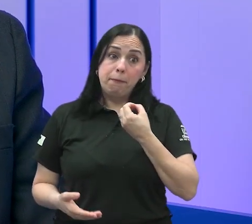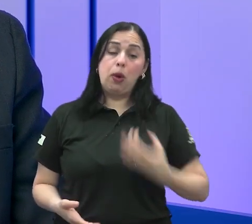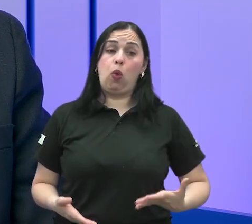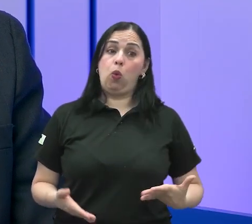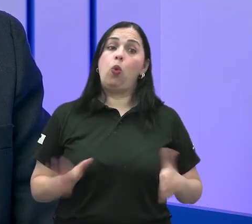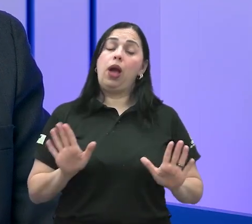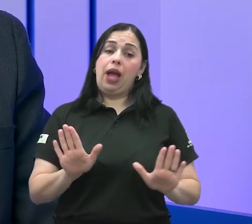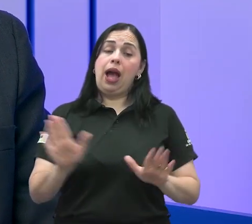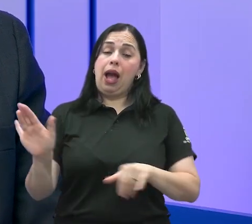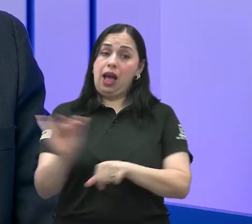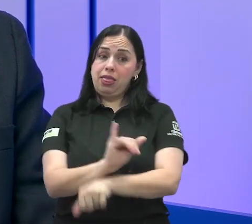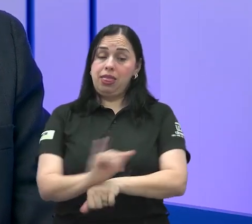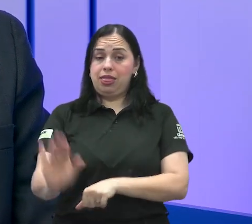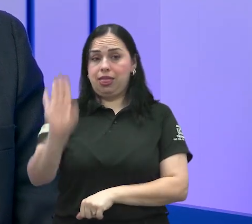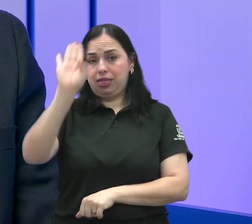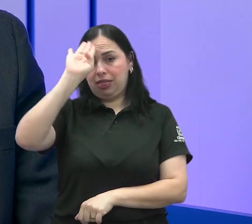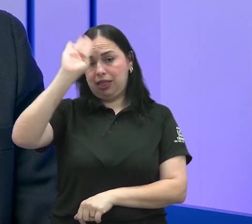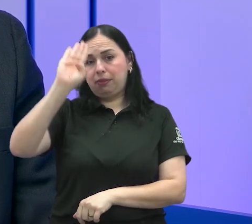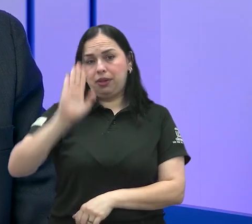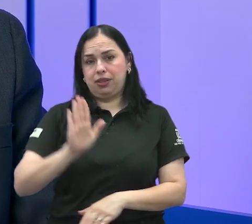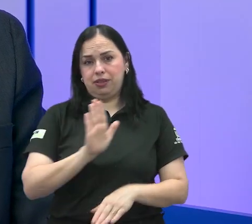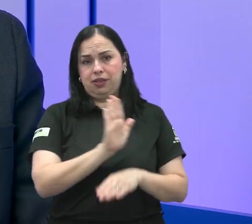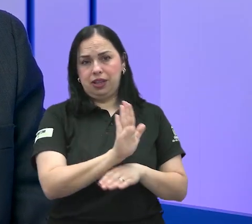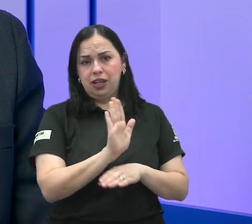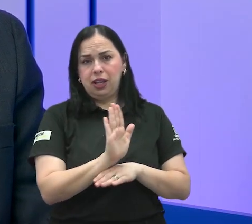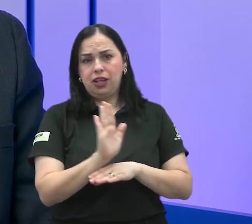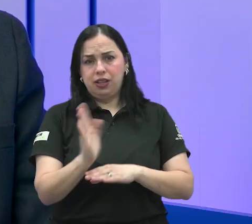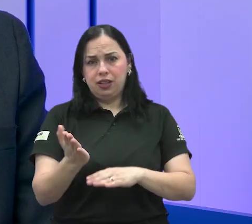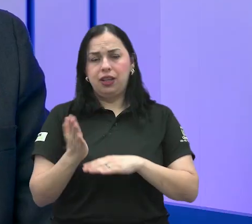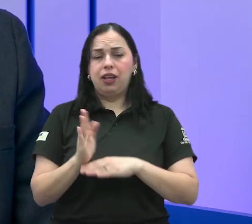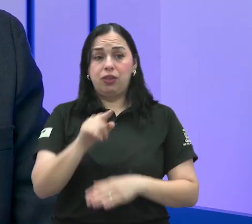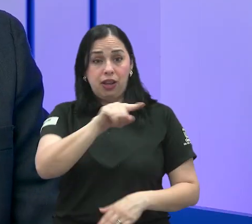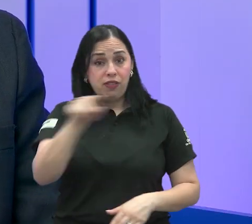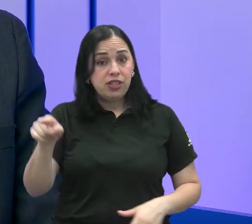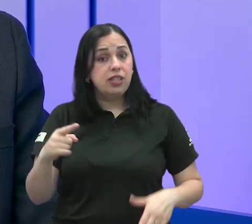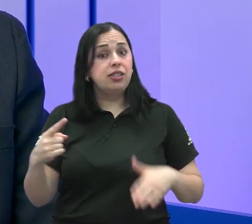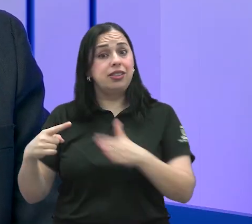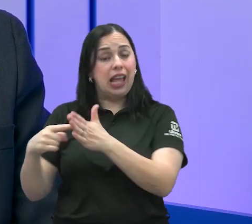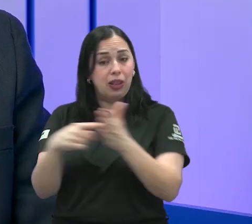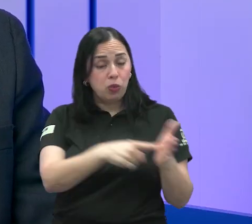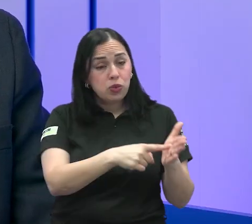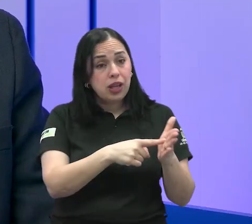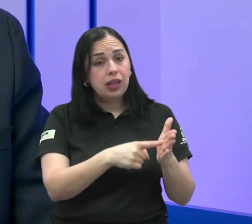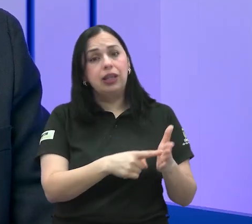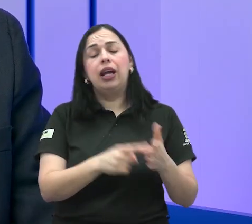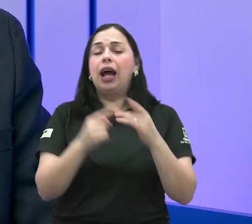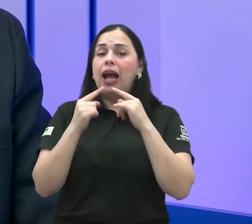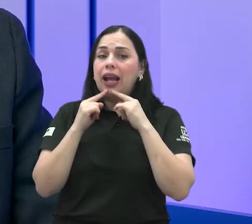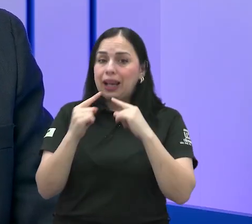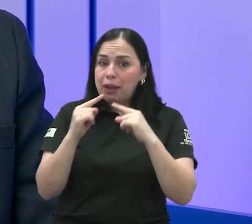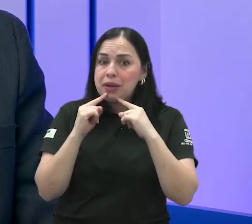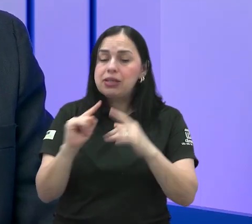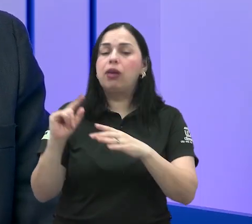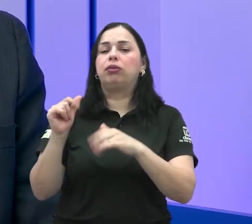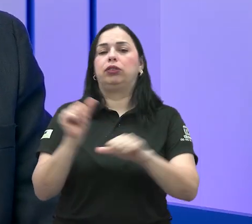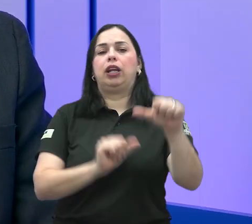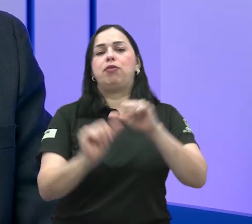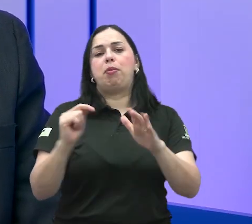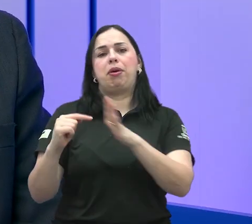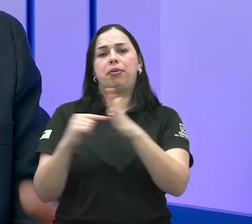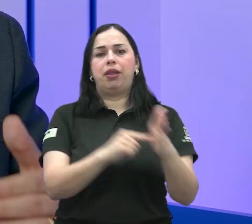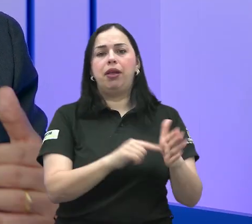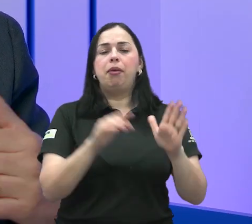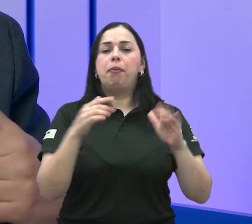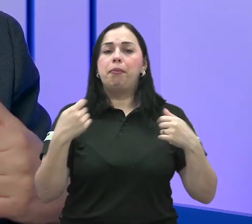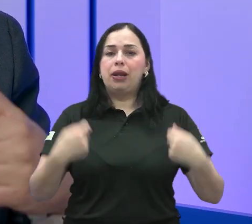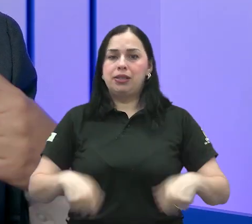tem, que inclusive auxilia nisso, é a denúncia, formalizar a reclamação. Mas isso tudo